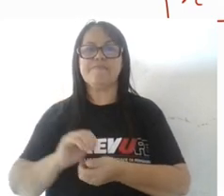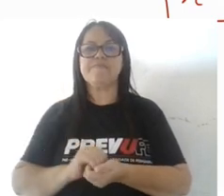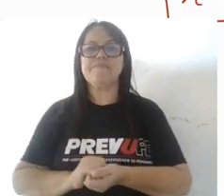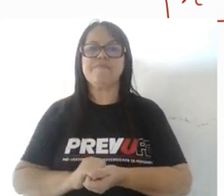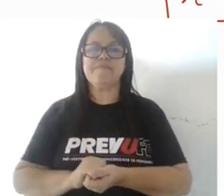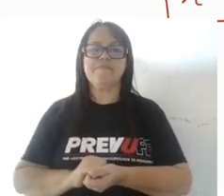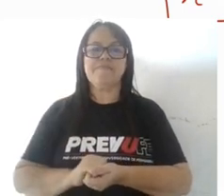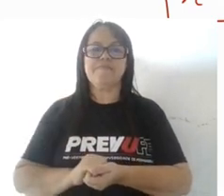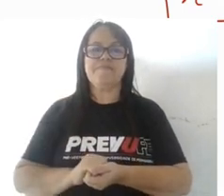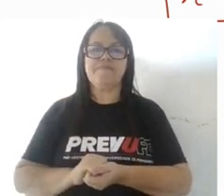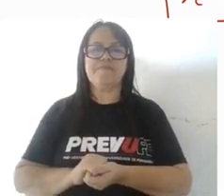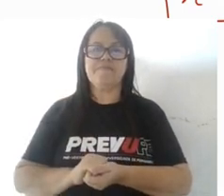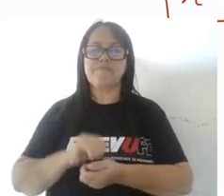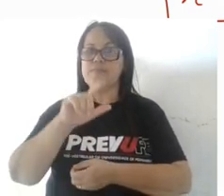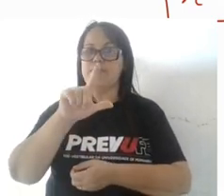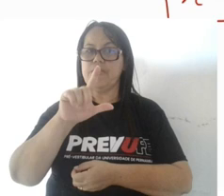B